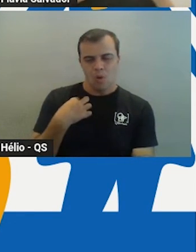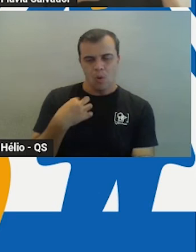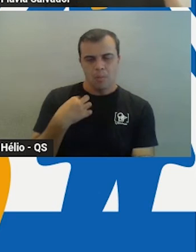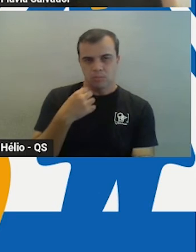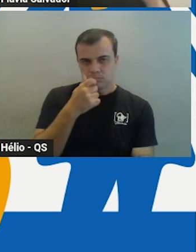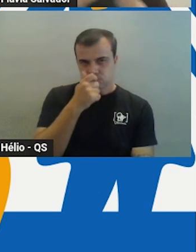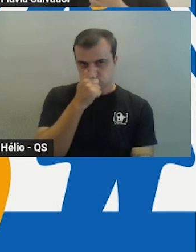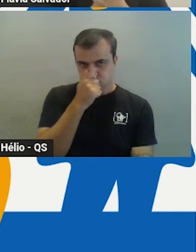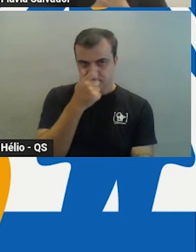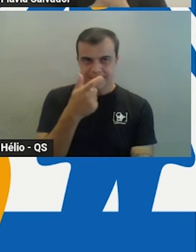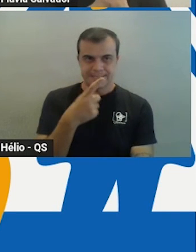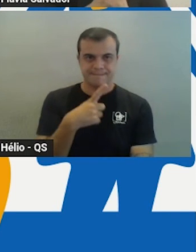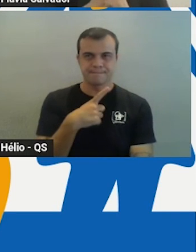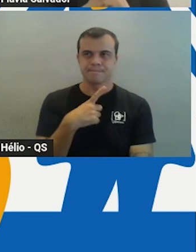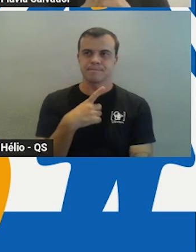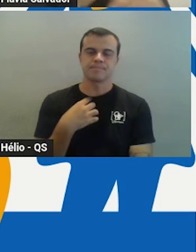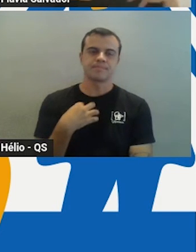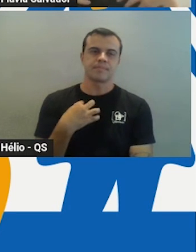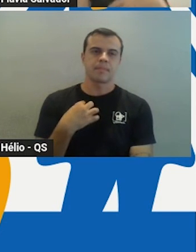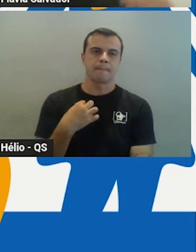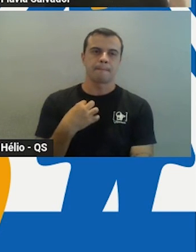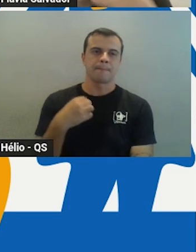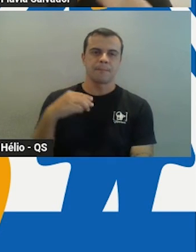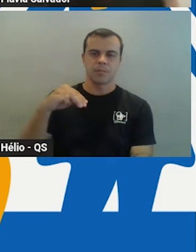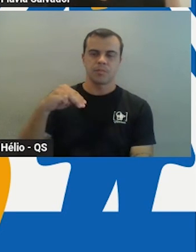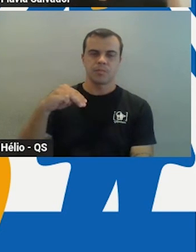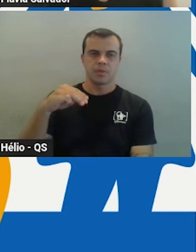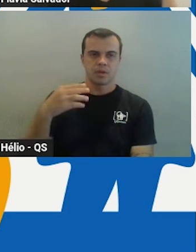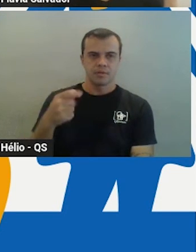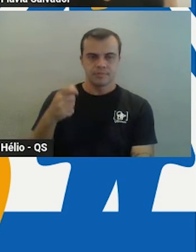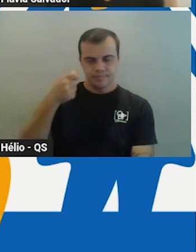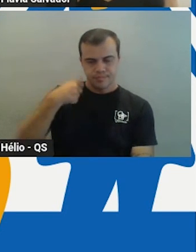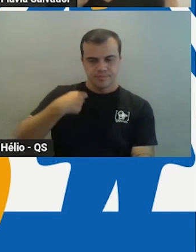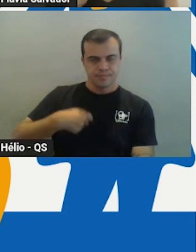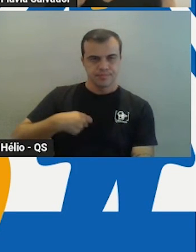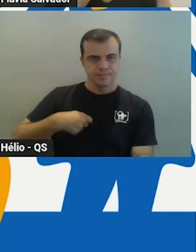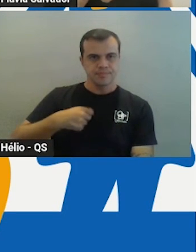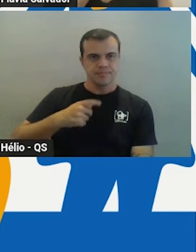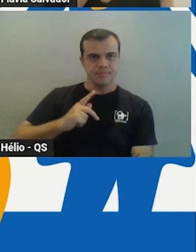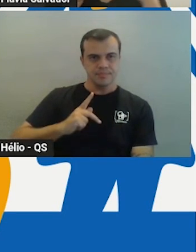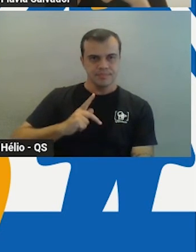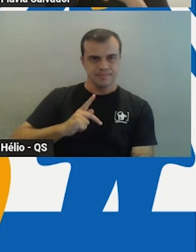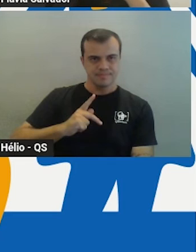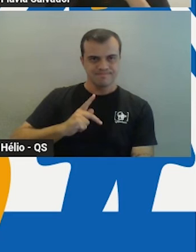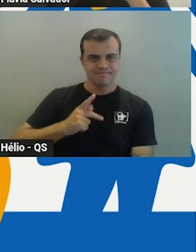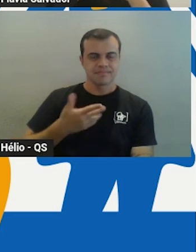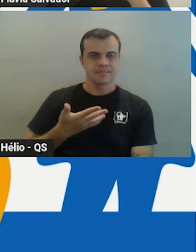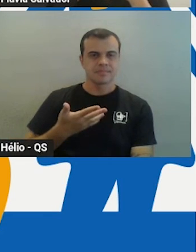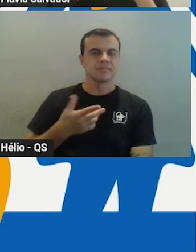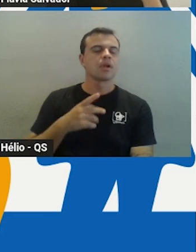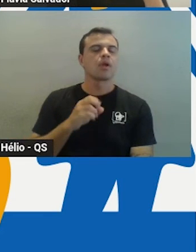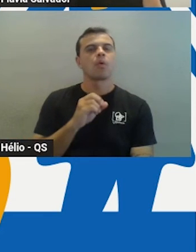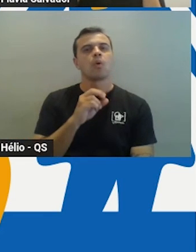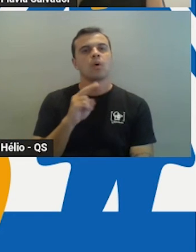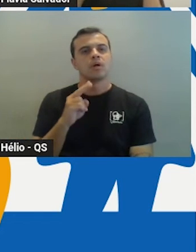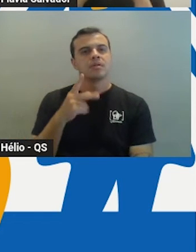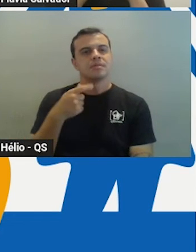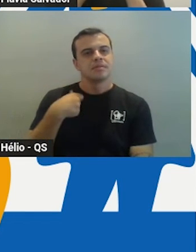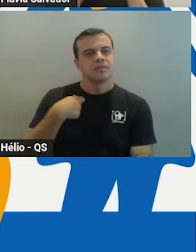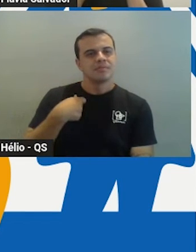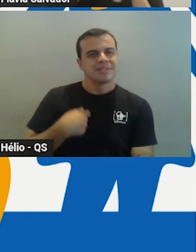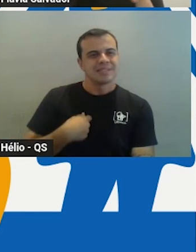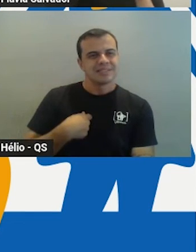pegar, se a pessoa veste M, fazer ela vestir uma roupa P, ou uma roupa que tem